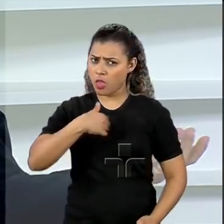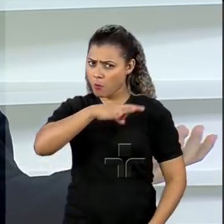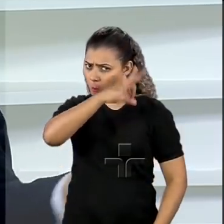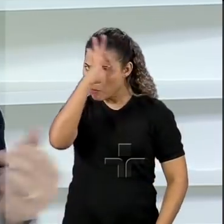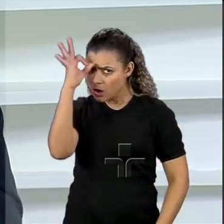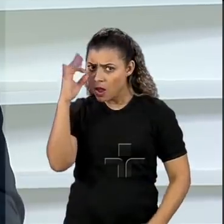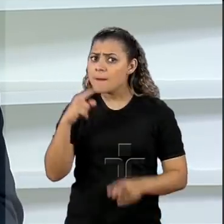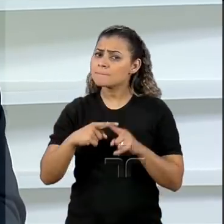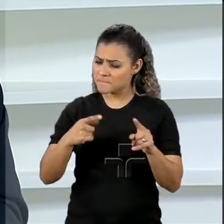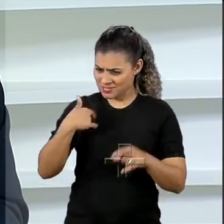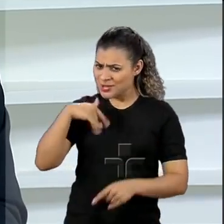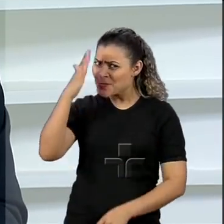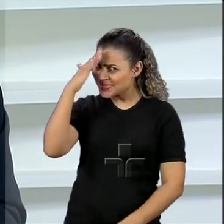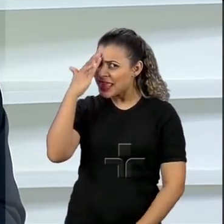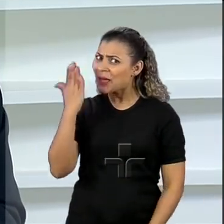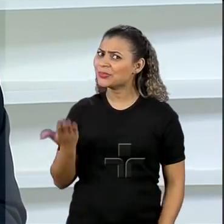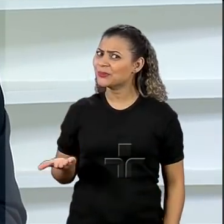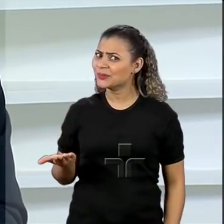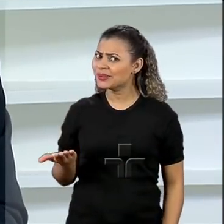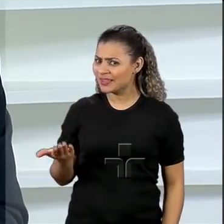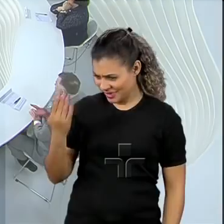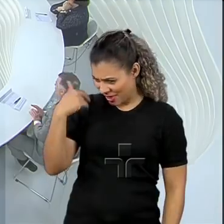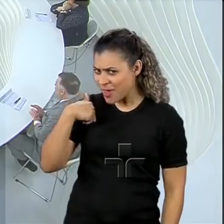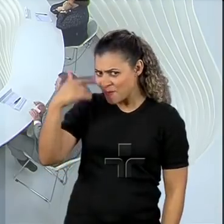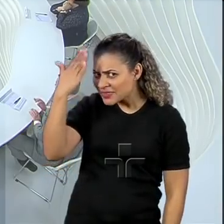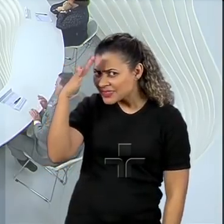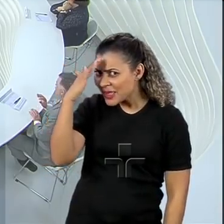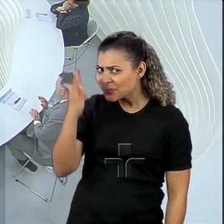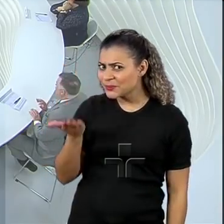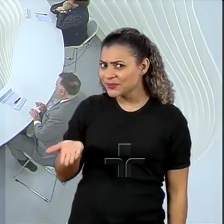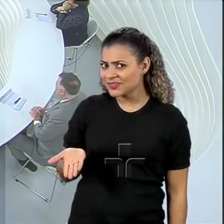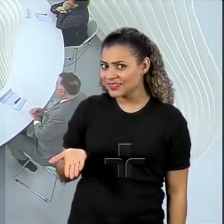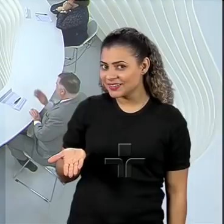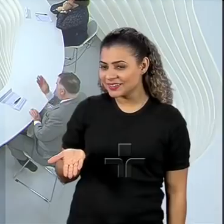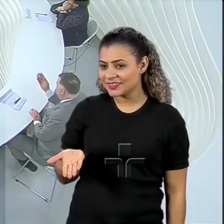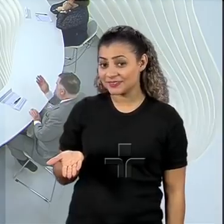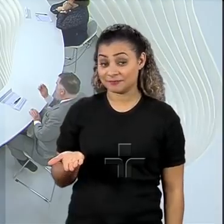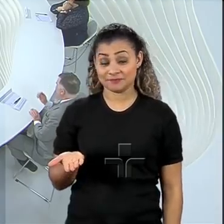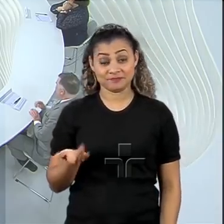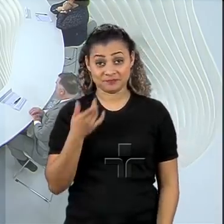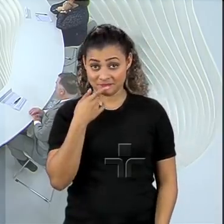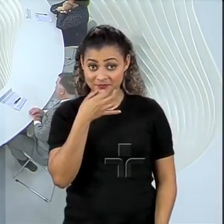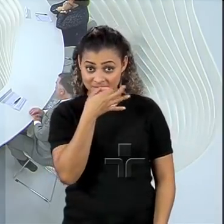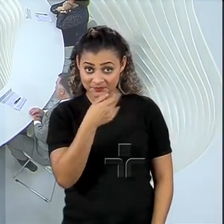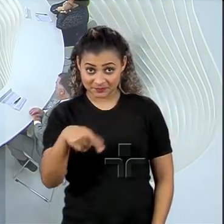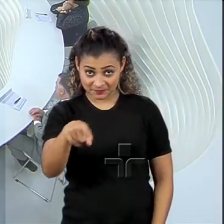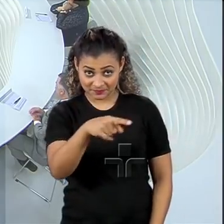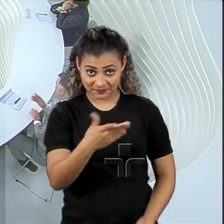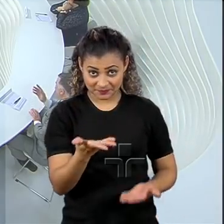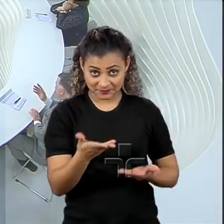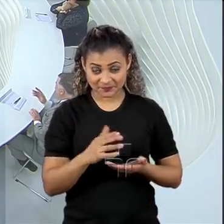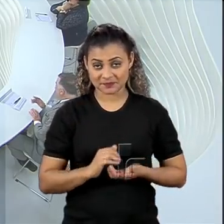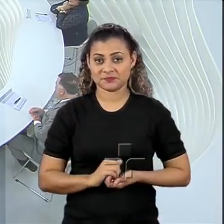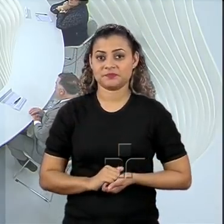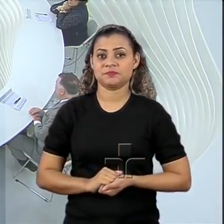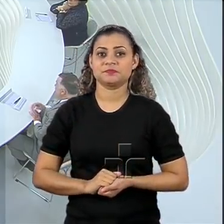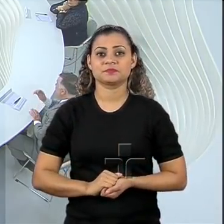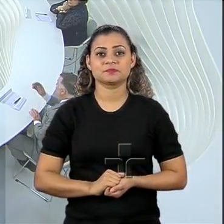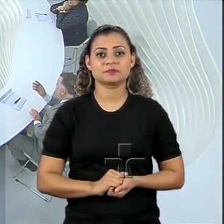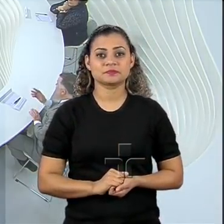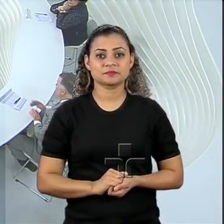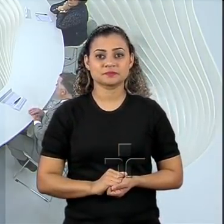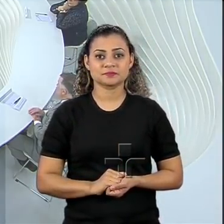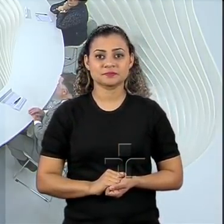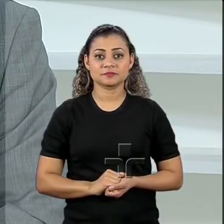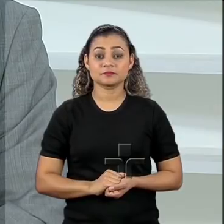Eu não sei o que vocês acham. Ricardo, quer falar, Tomás? Ô, doutor Zé Carlos? Não, por favor. Eu